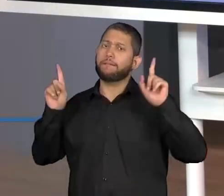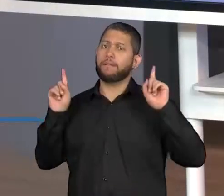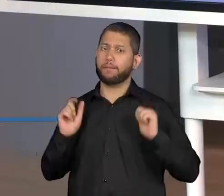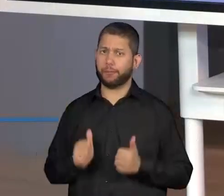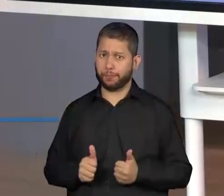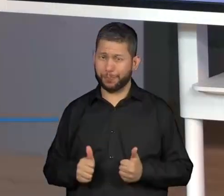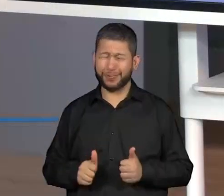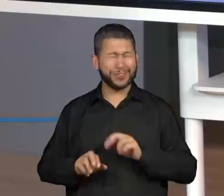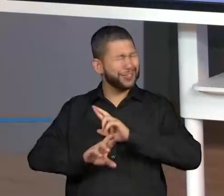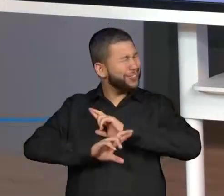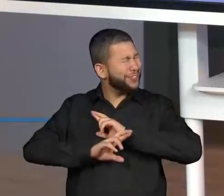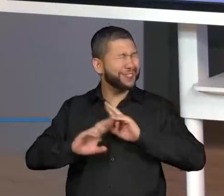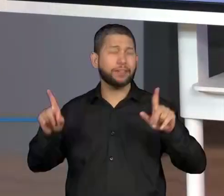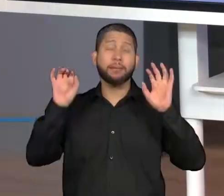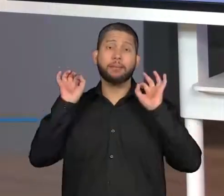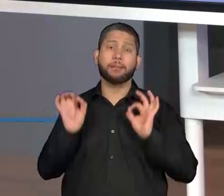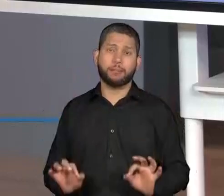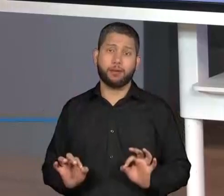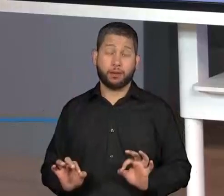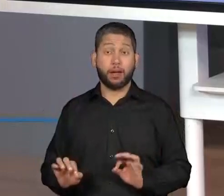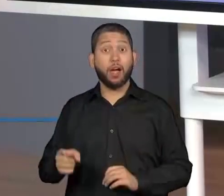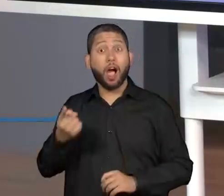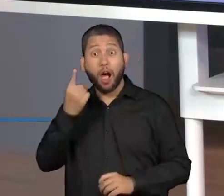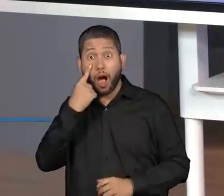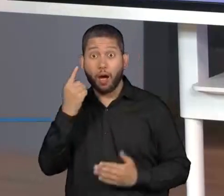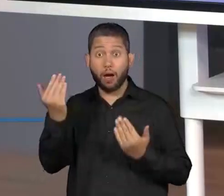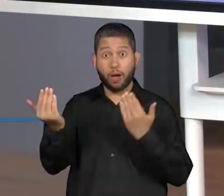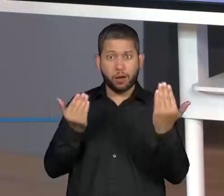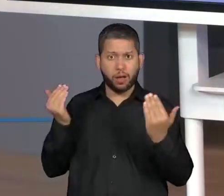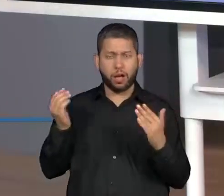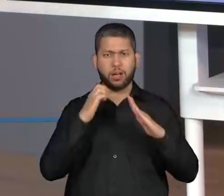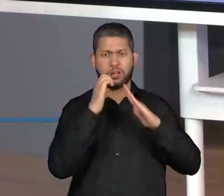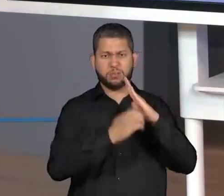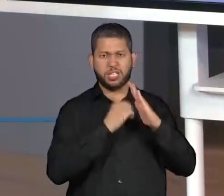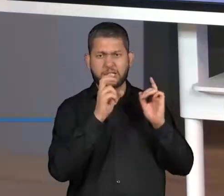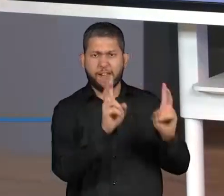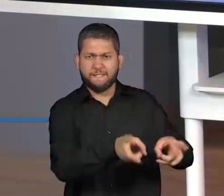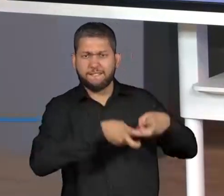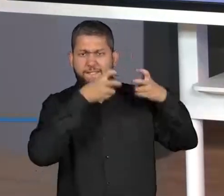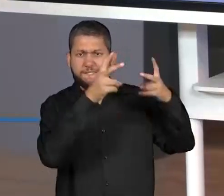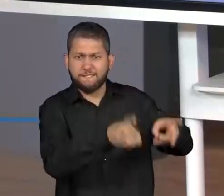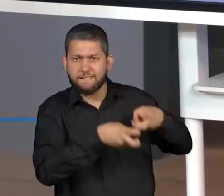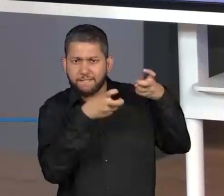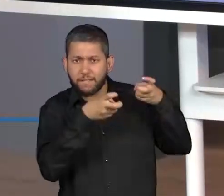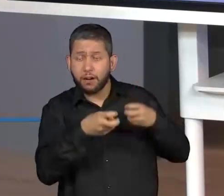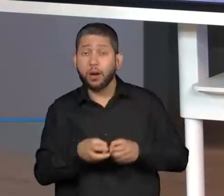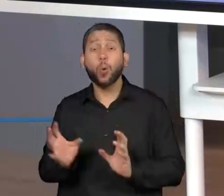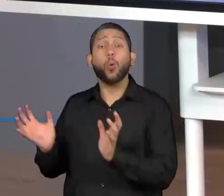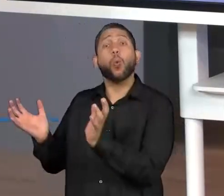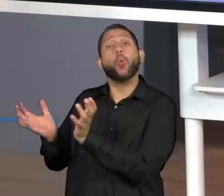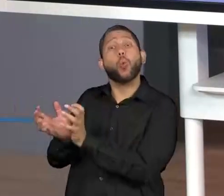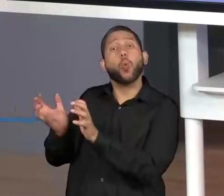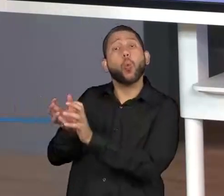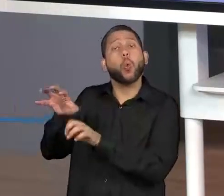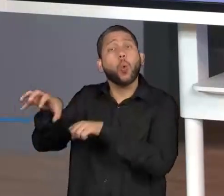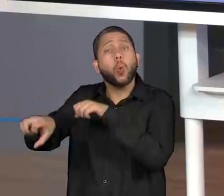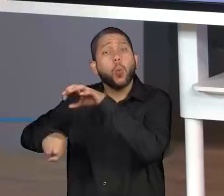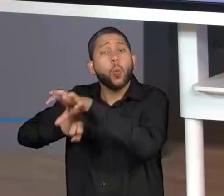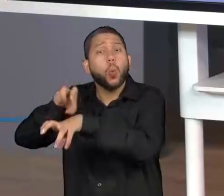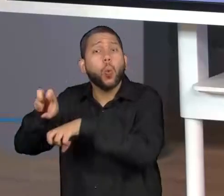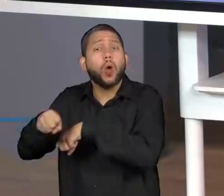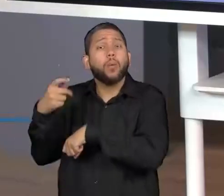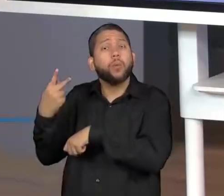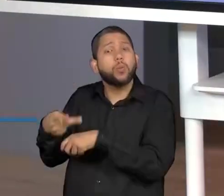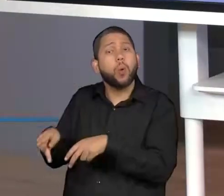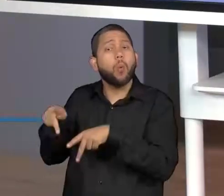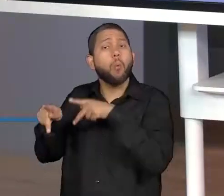Então, é bem diferente um povo, uma população, alguns habitantes continuarem com a cultura